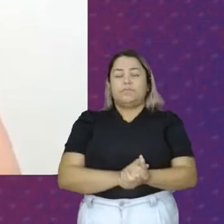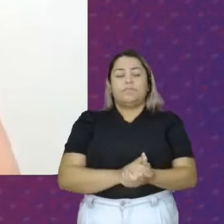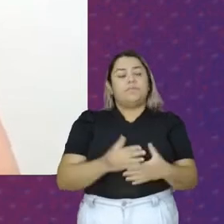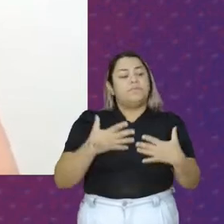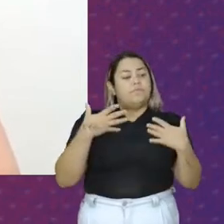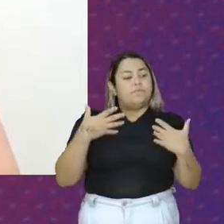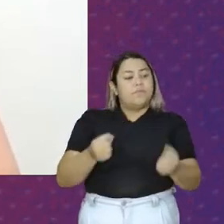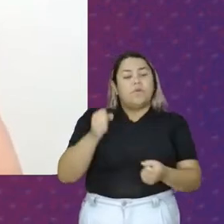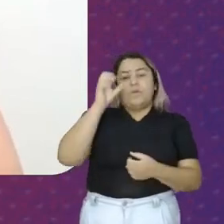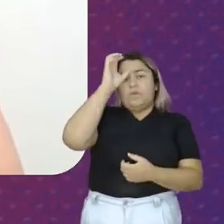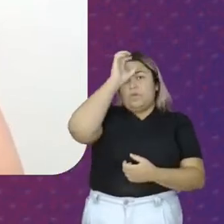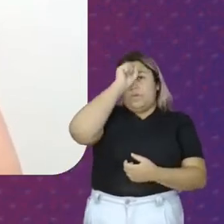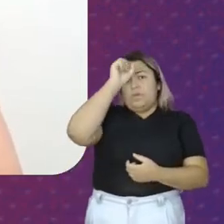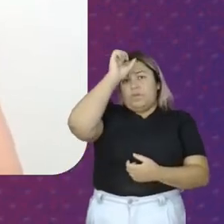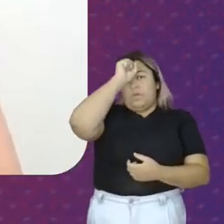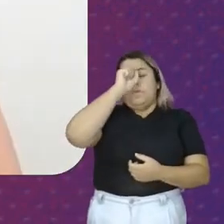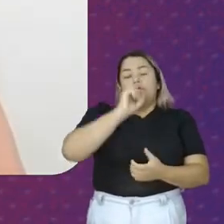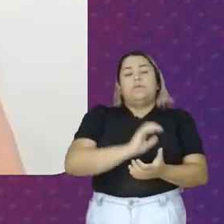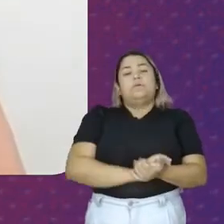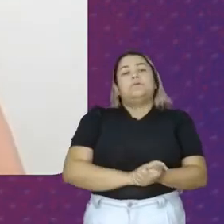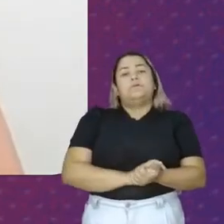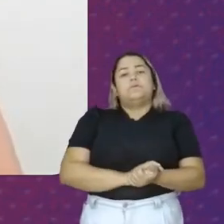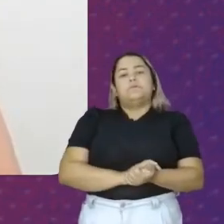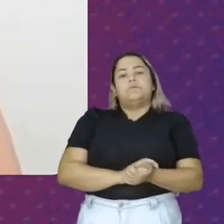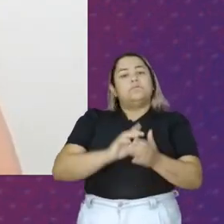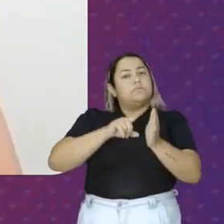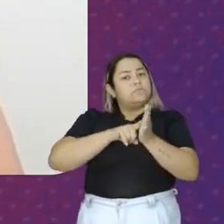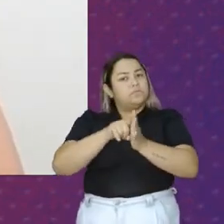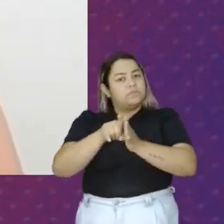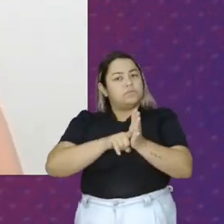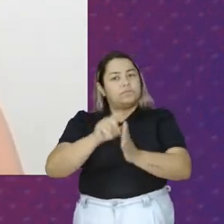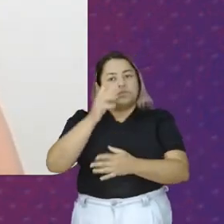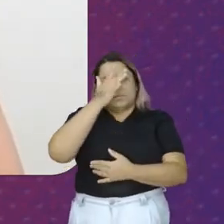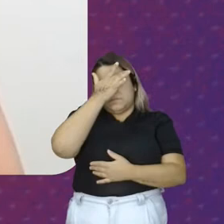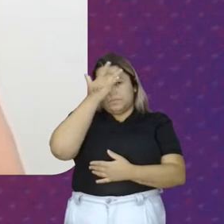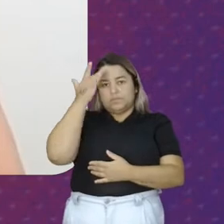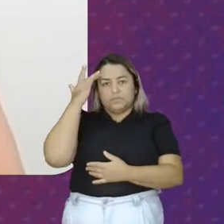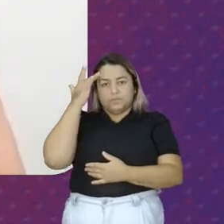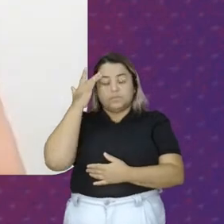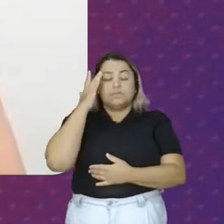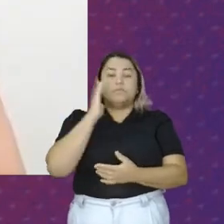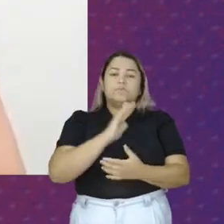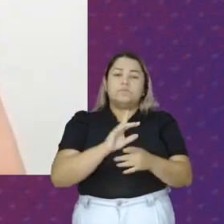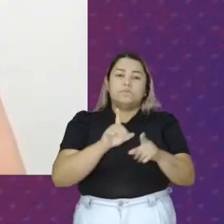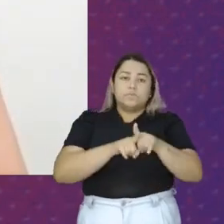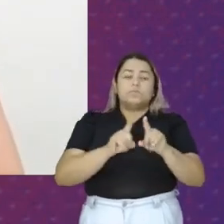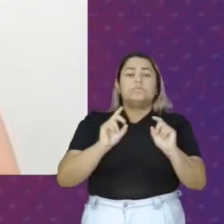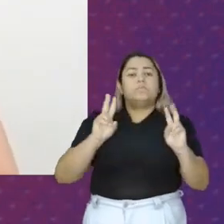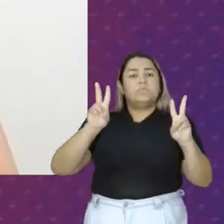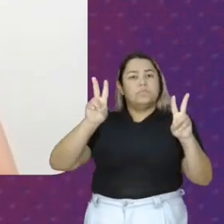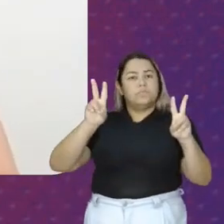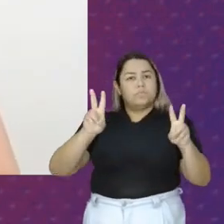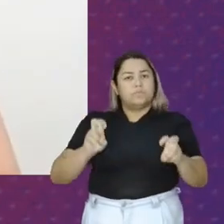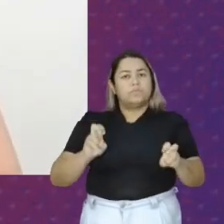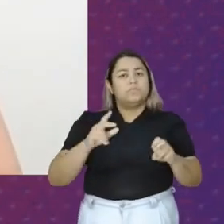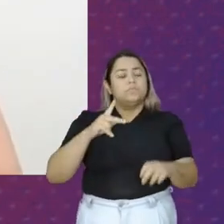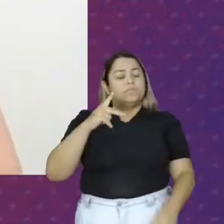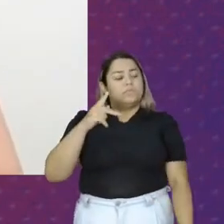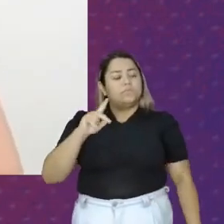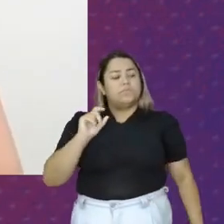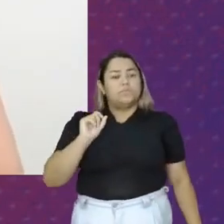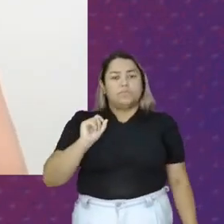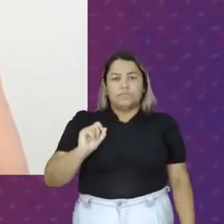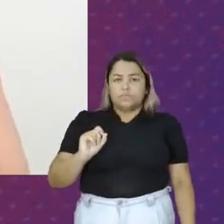Vamos aprender a consultar a pessoa diretamente sobre o seu